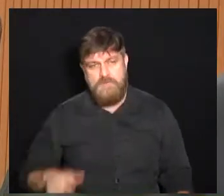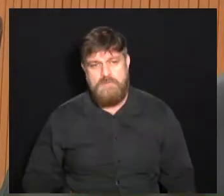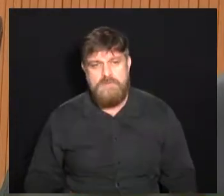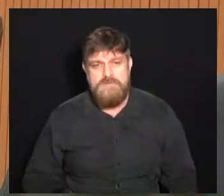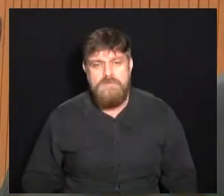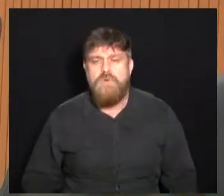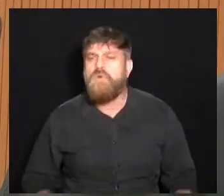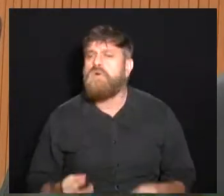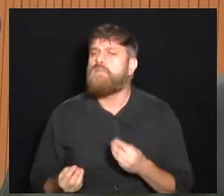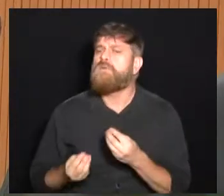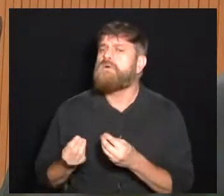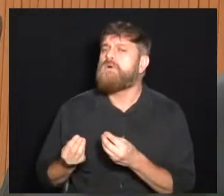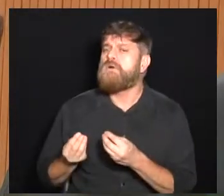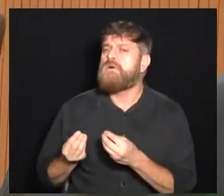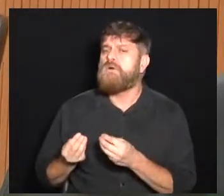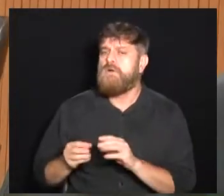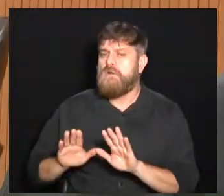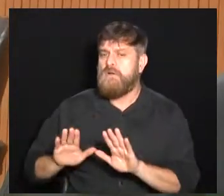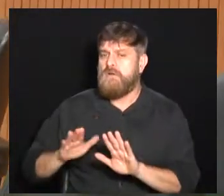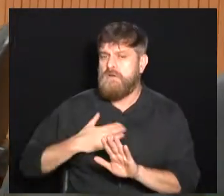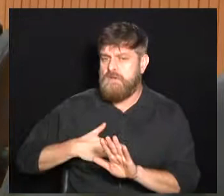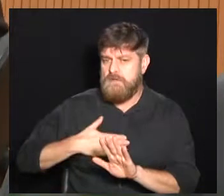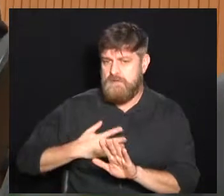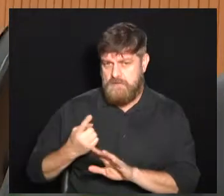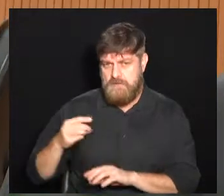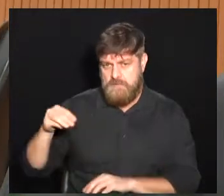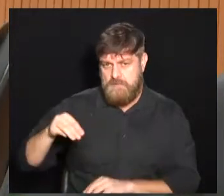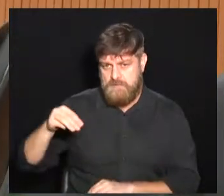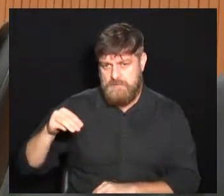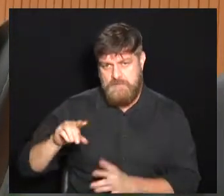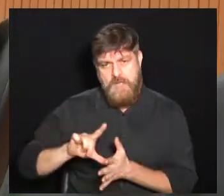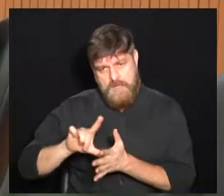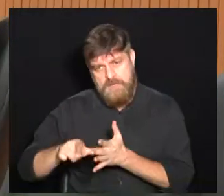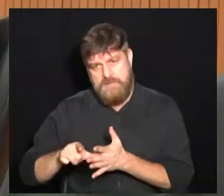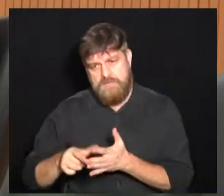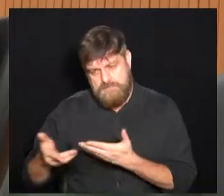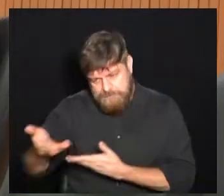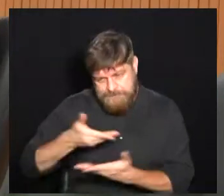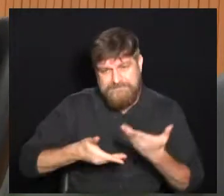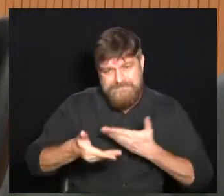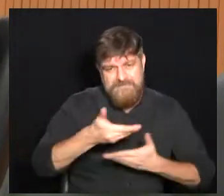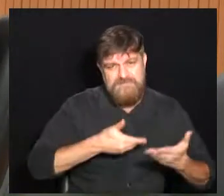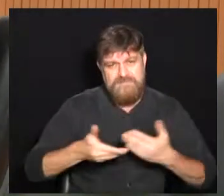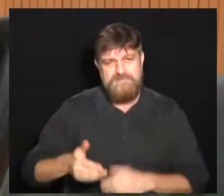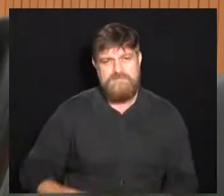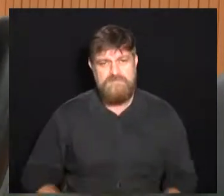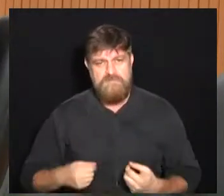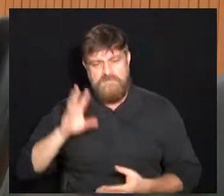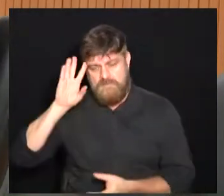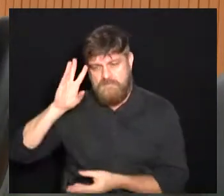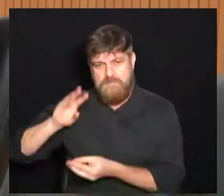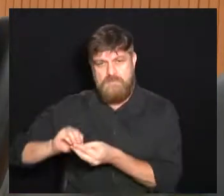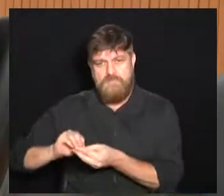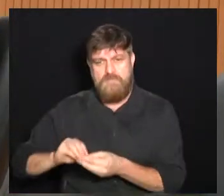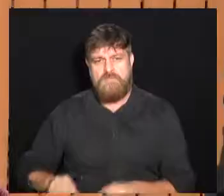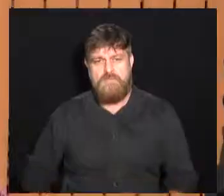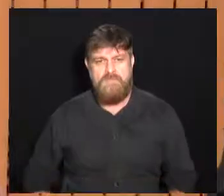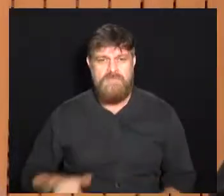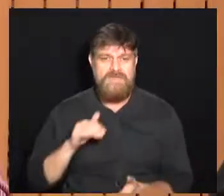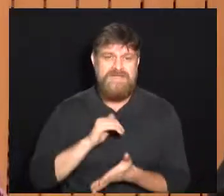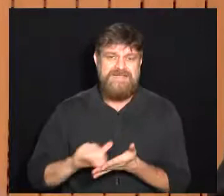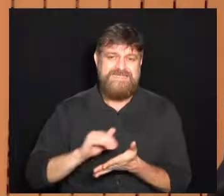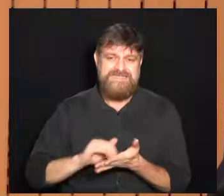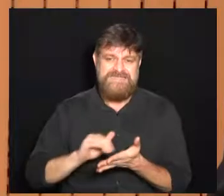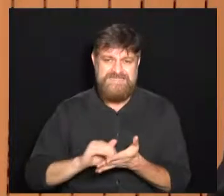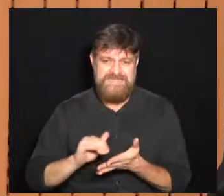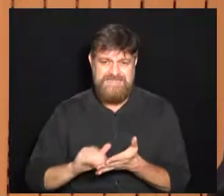Como? Não, só mais alguns minutos, porque aí depois a gente pode até continuar, mas só para a gente fechar aqui, porque a secretária,